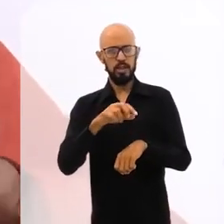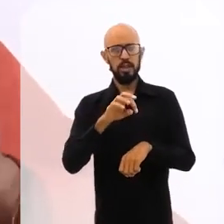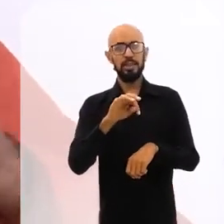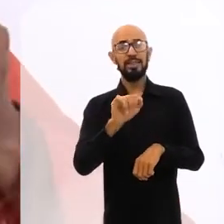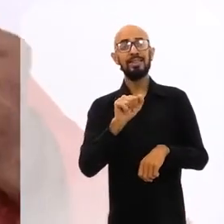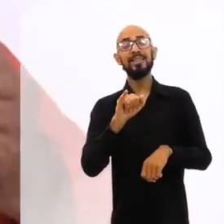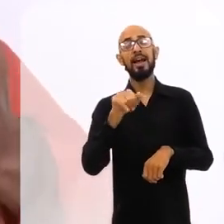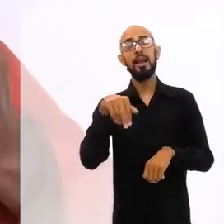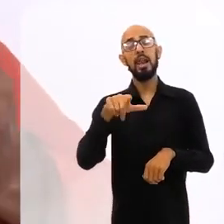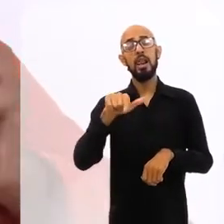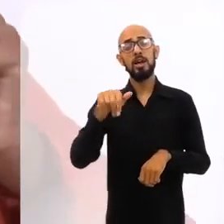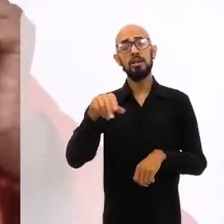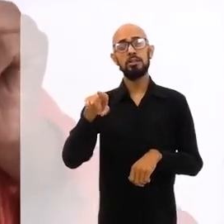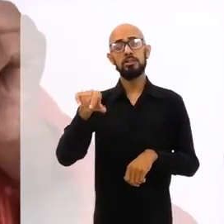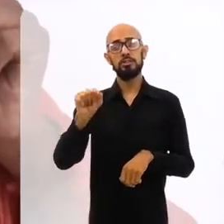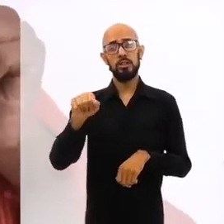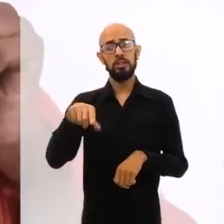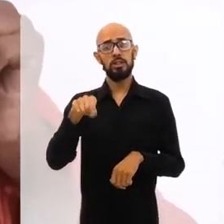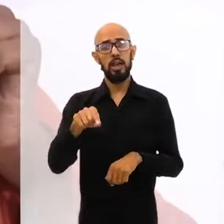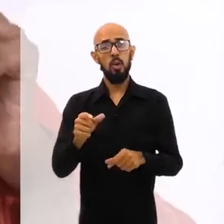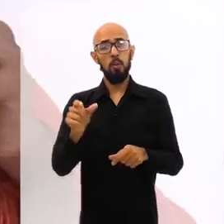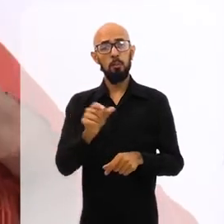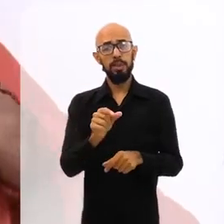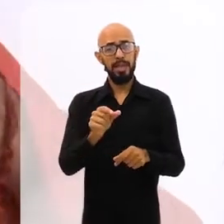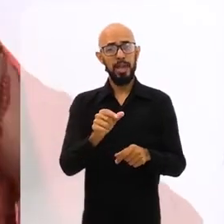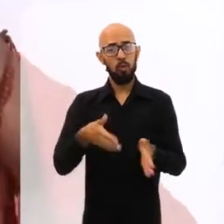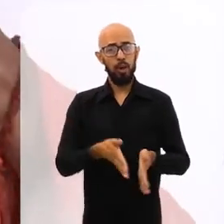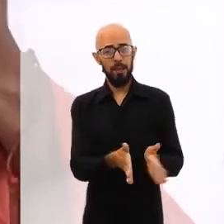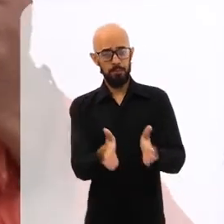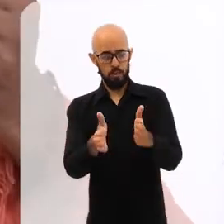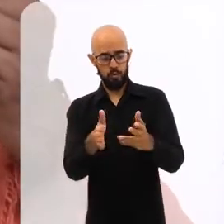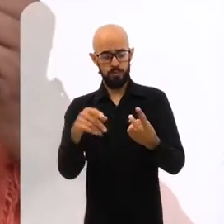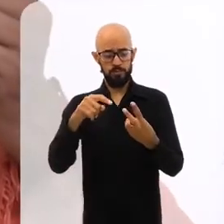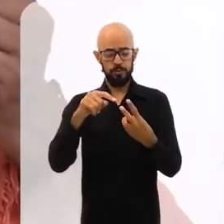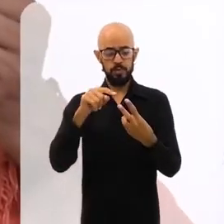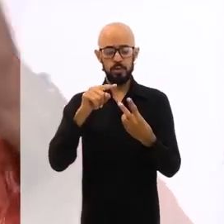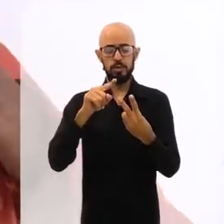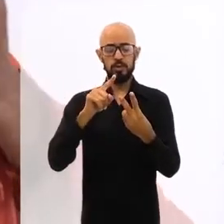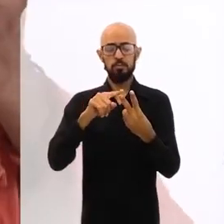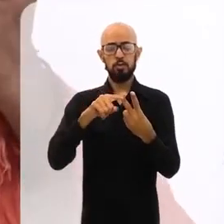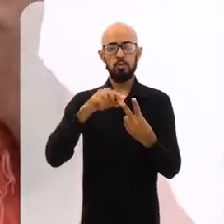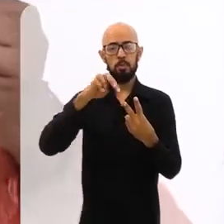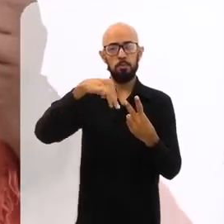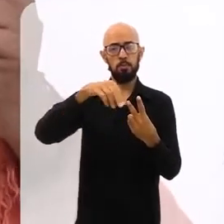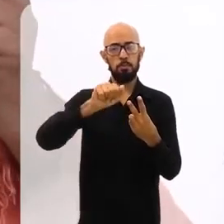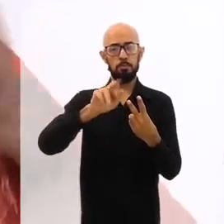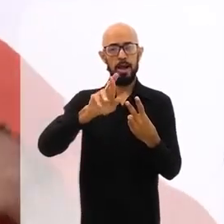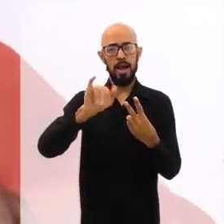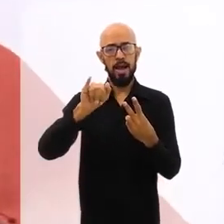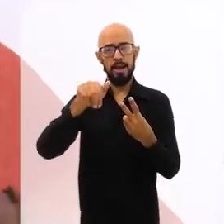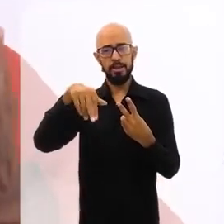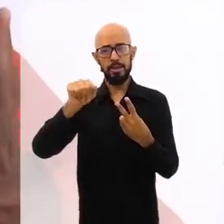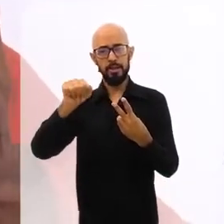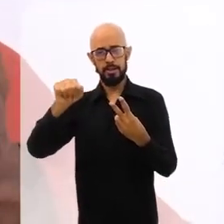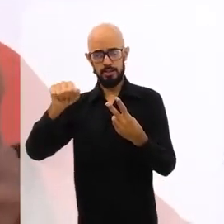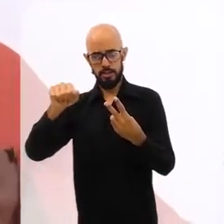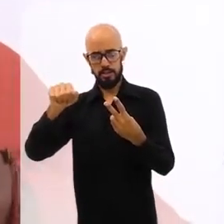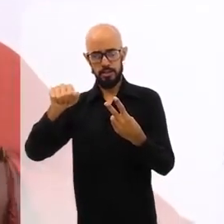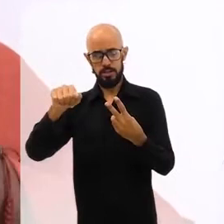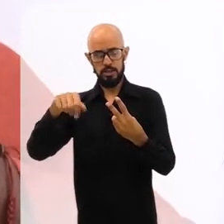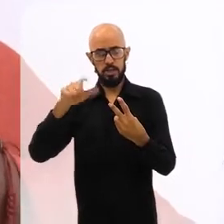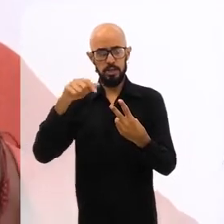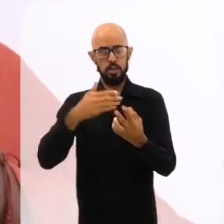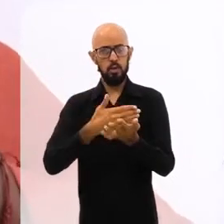o budismo caminho, pequeno caminho. Depois ele tem o budismo Vajrayana, ou não, Mahayana. O Mahayana